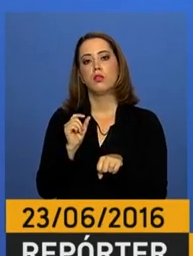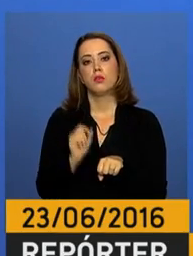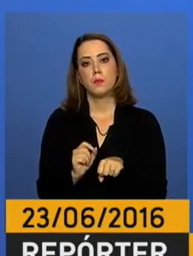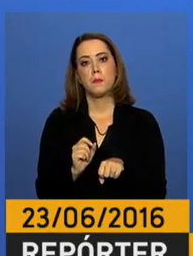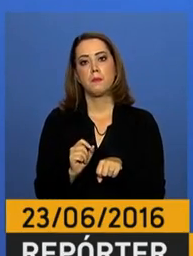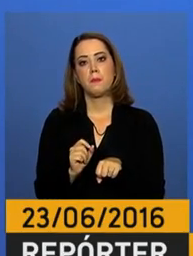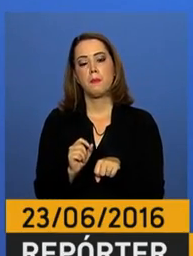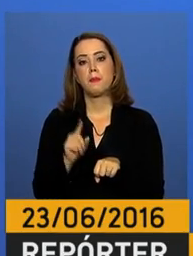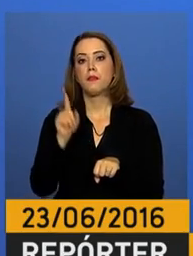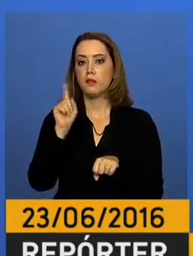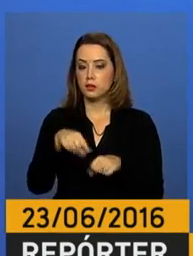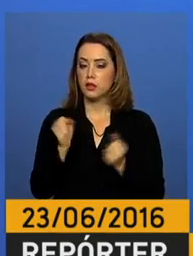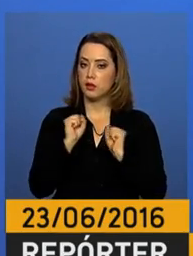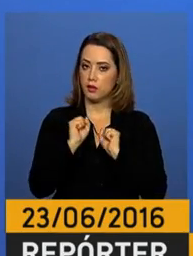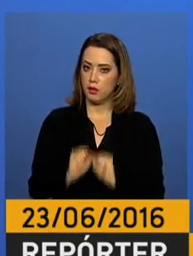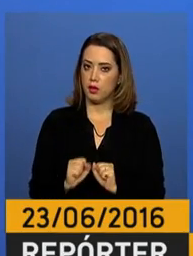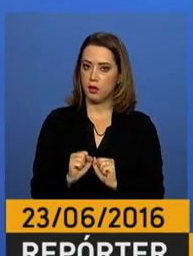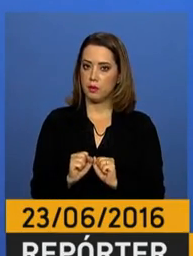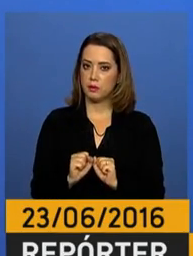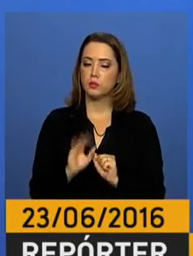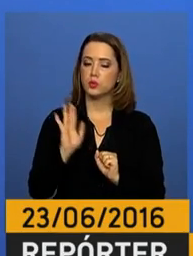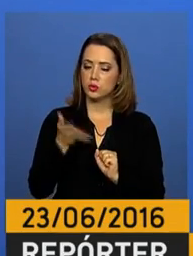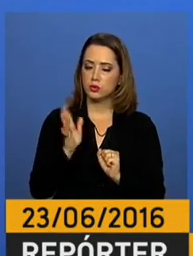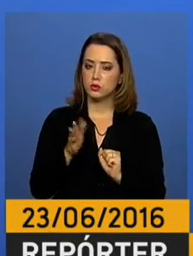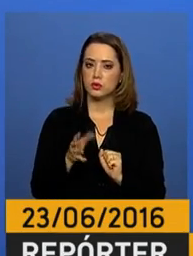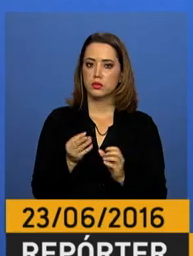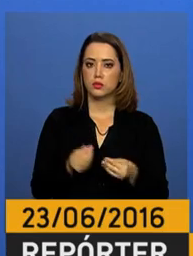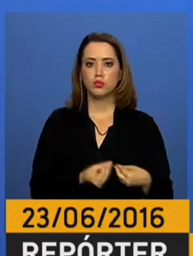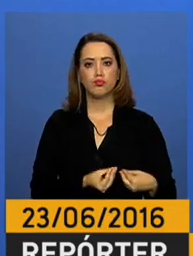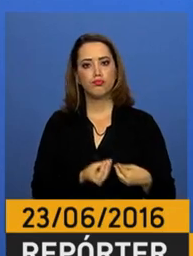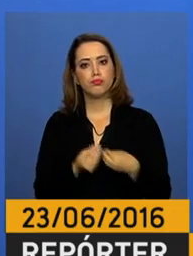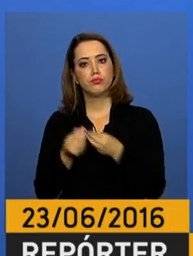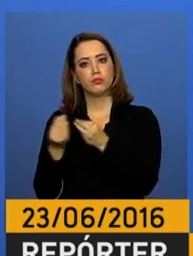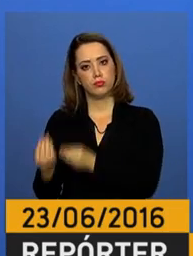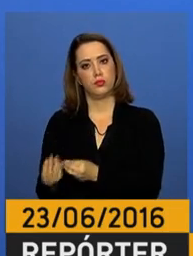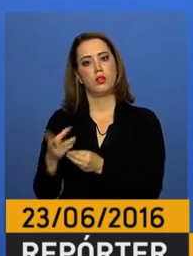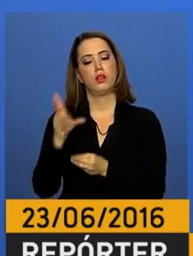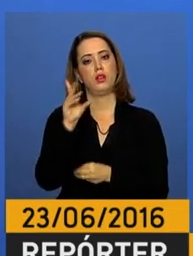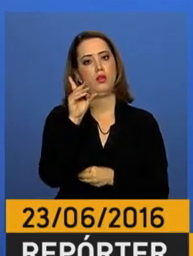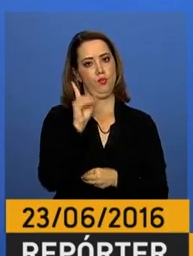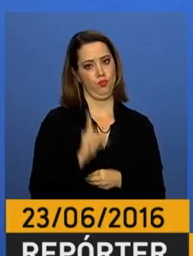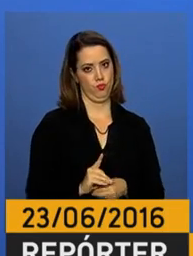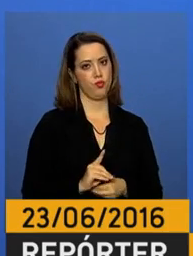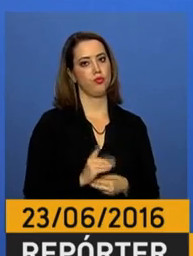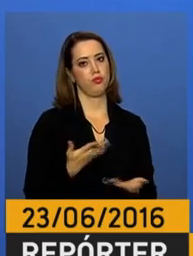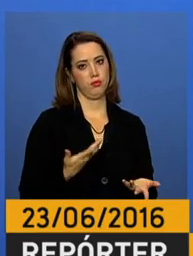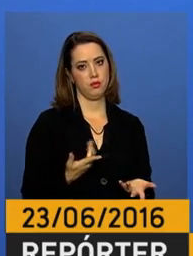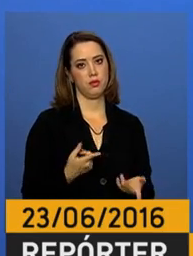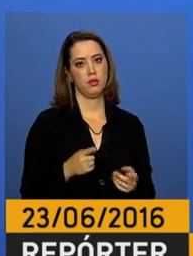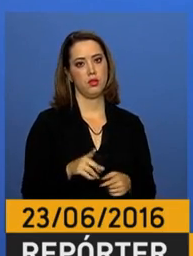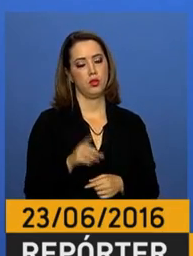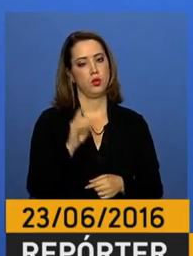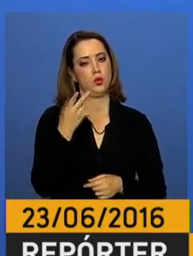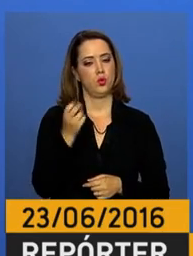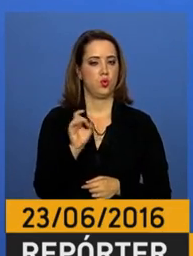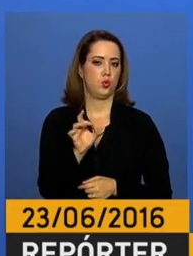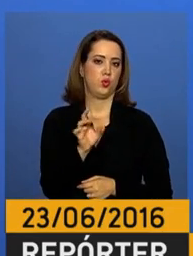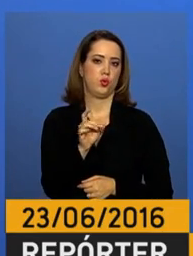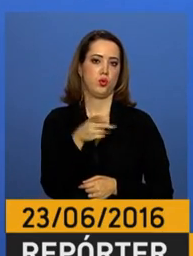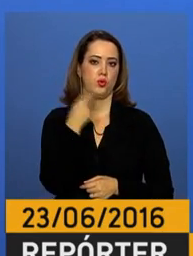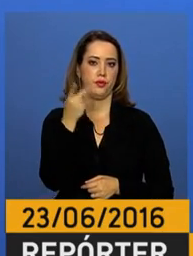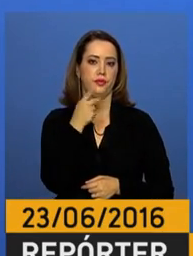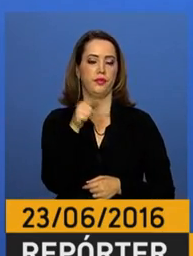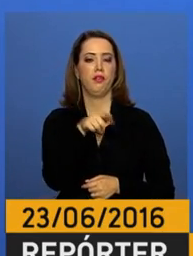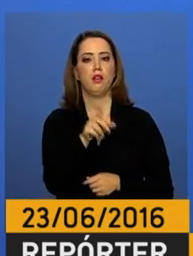constitucionais que seria possível desde logo conferir o direito ao invés de simplesmente decretar a maora